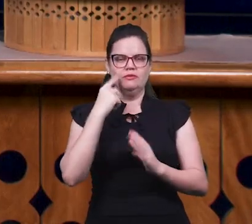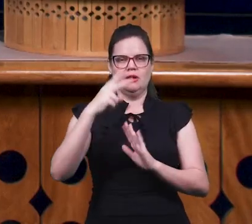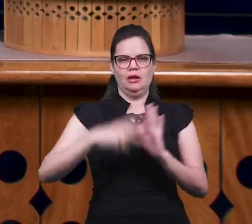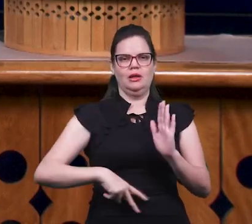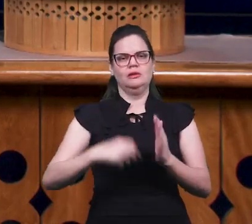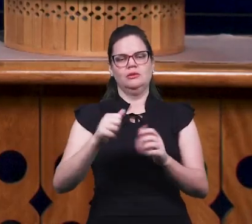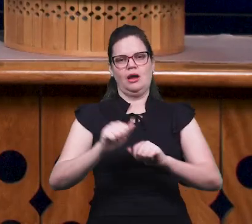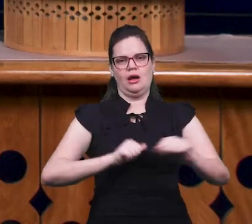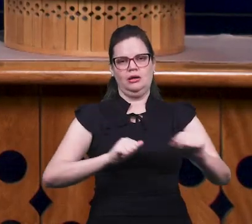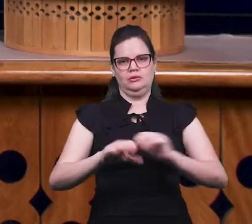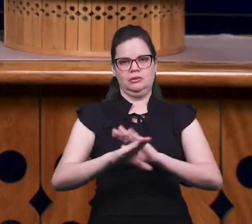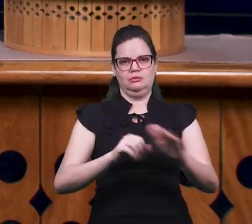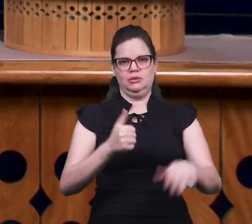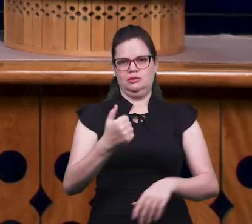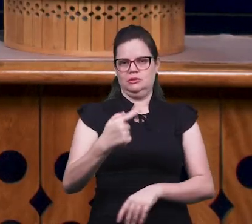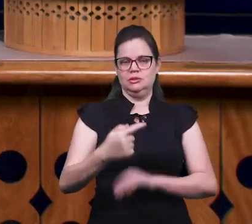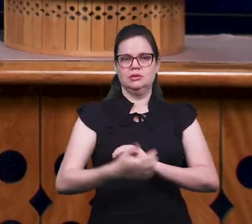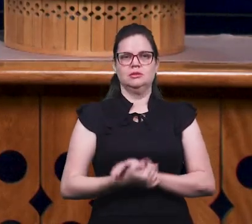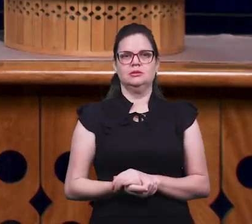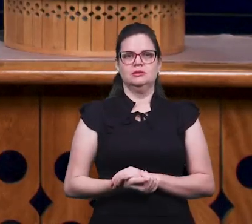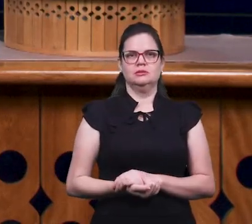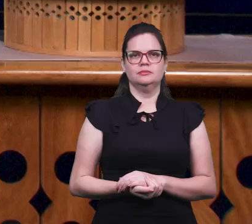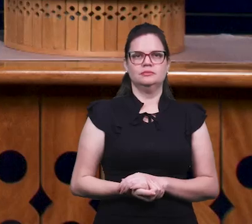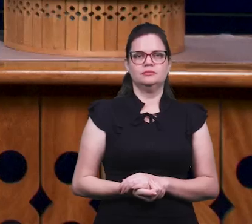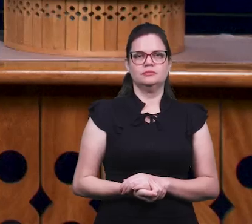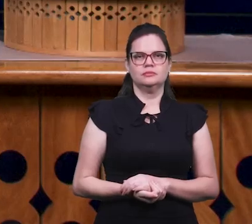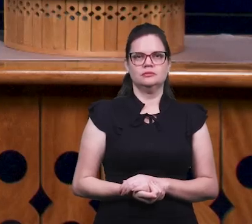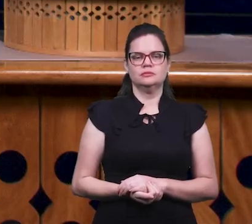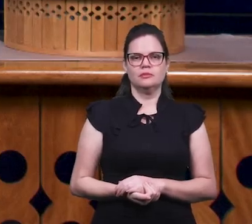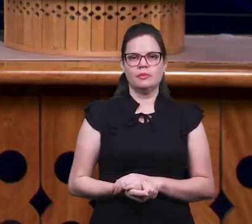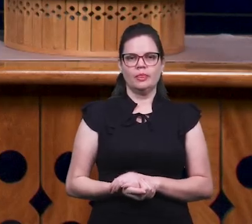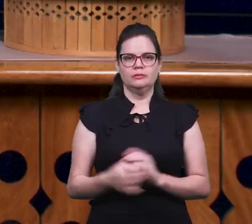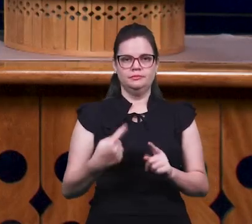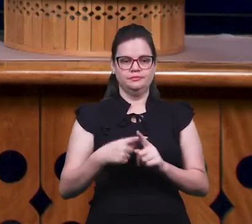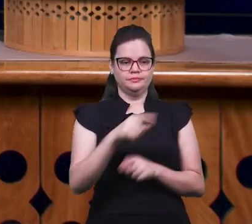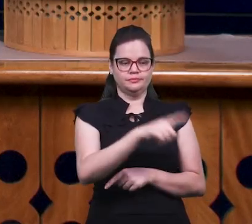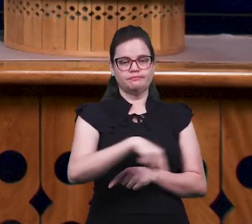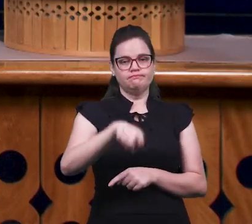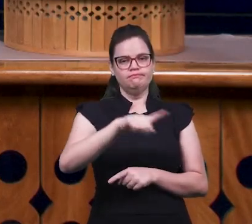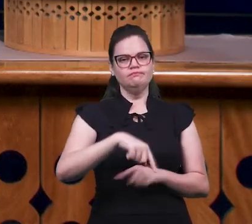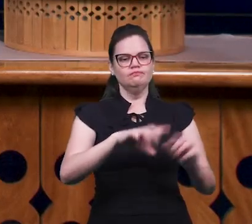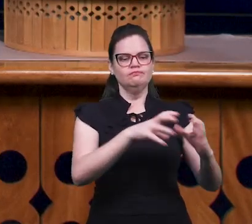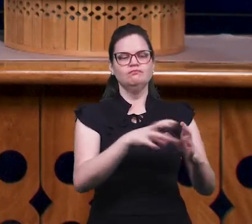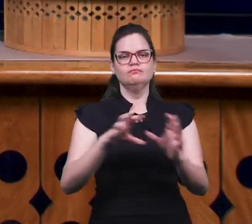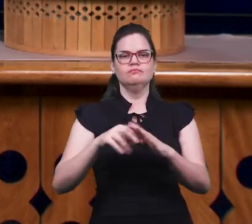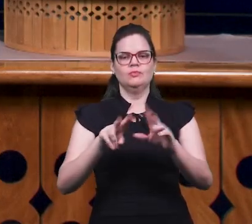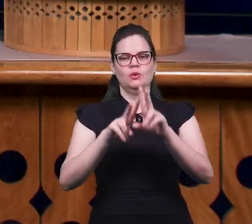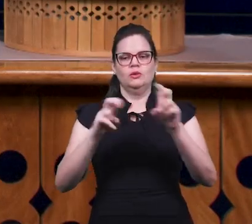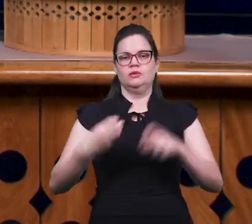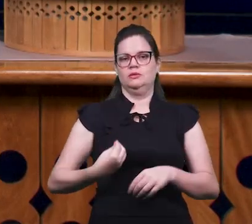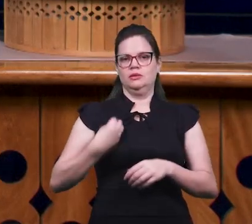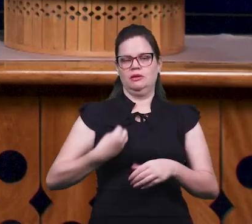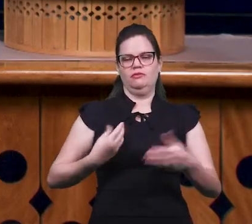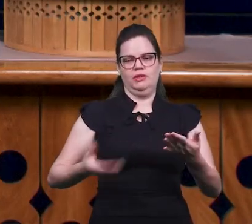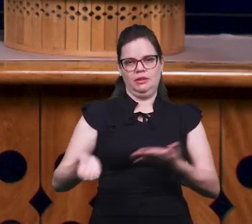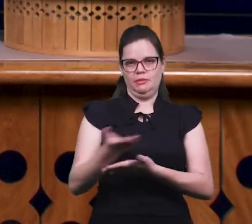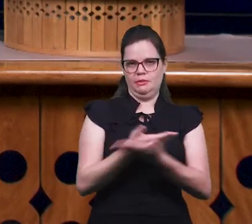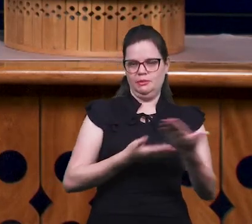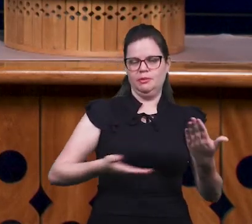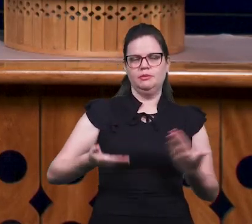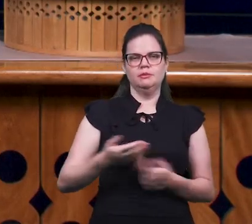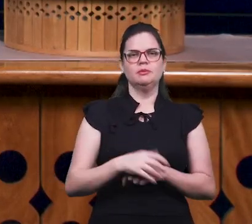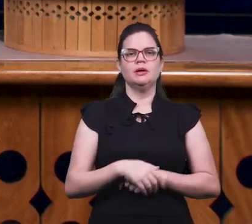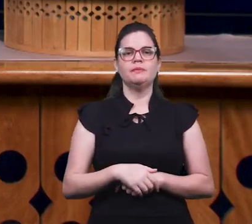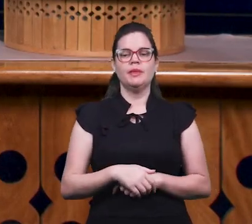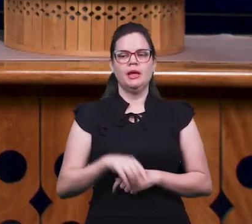grupos que ficavam ali naquele local conversando sobre a questão da vida, as coisas ali. Então nós vimos esses dois